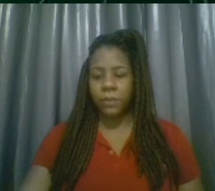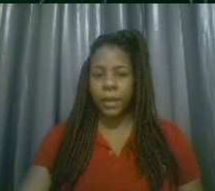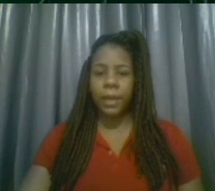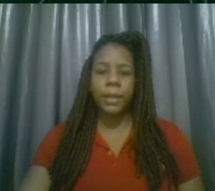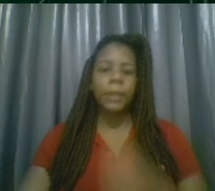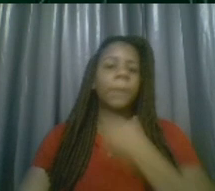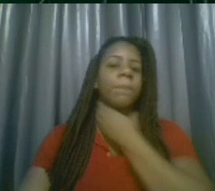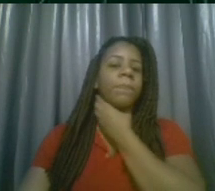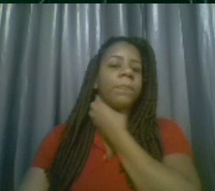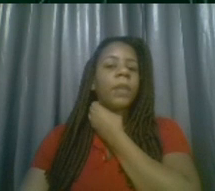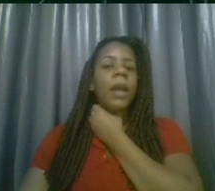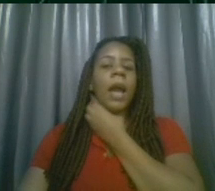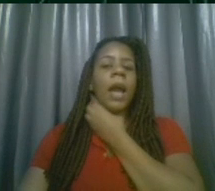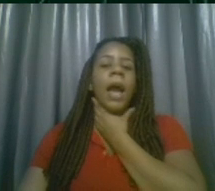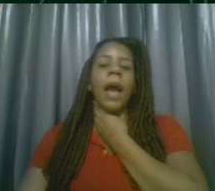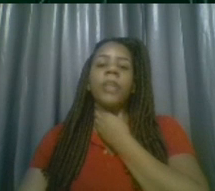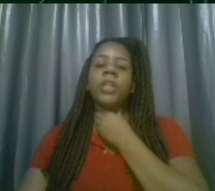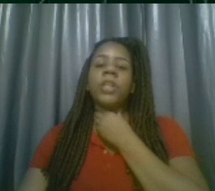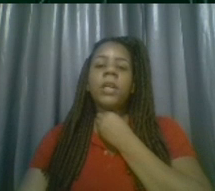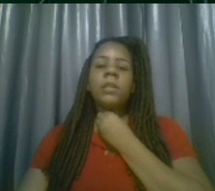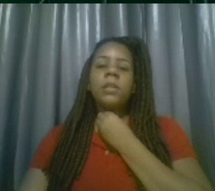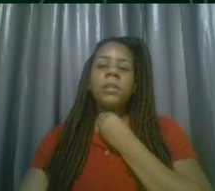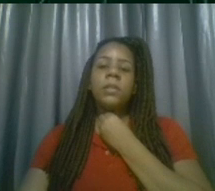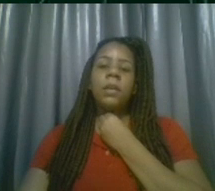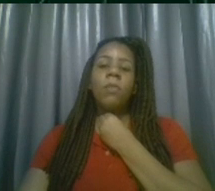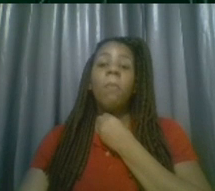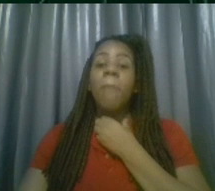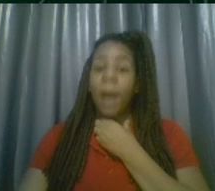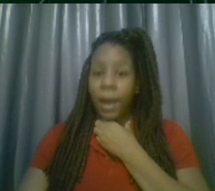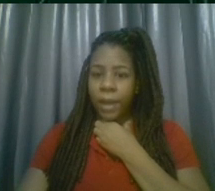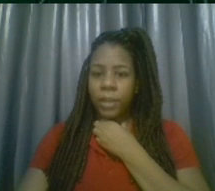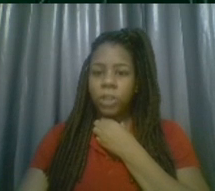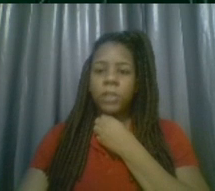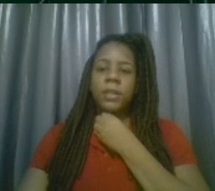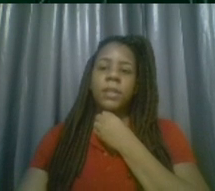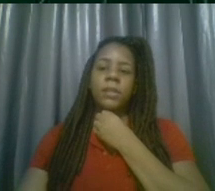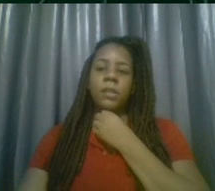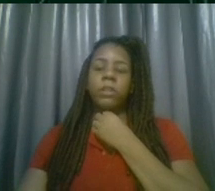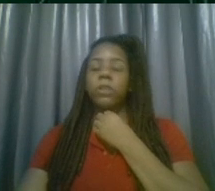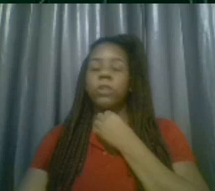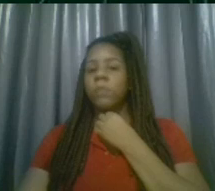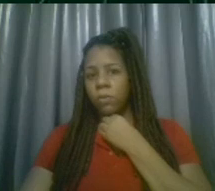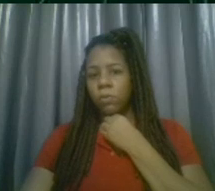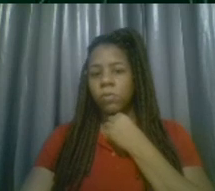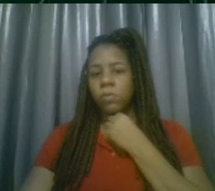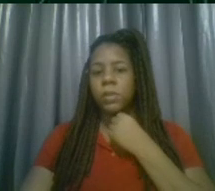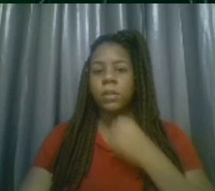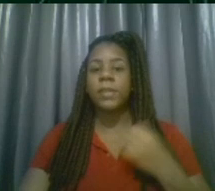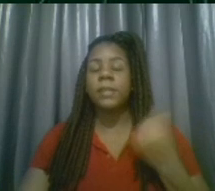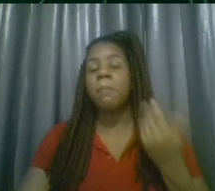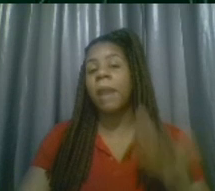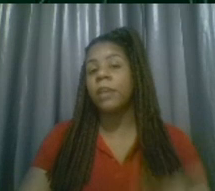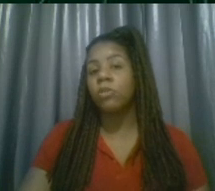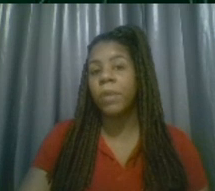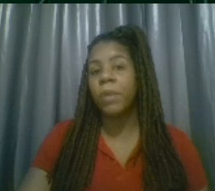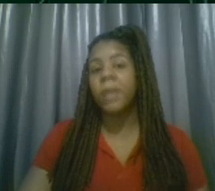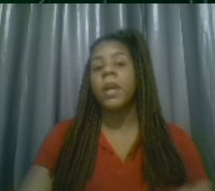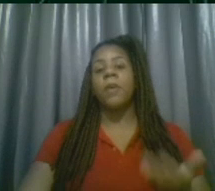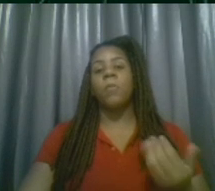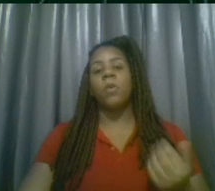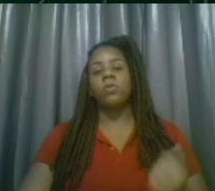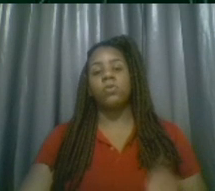isso ficaria. As crianças são mais sensíveis que os adultos, então esse mais com